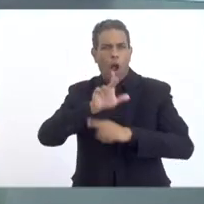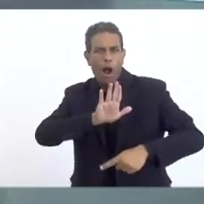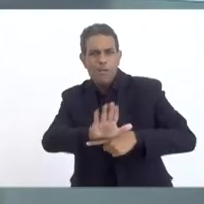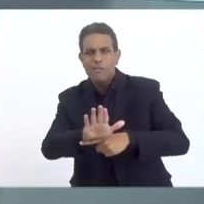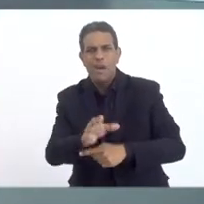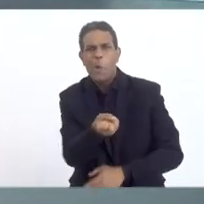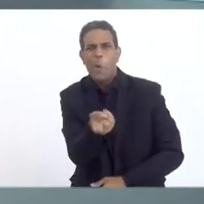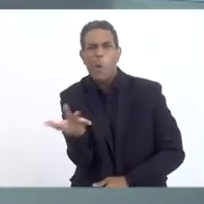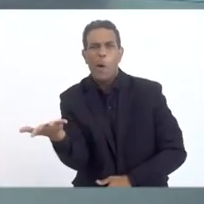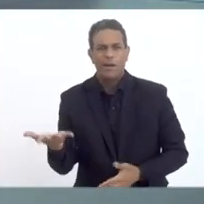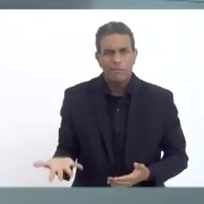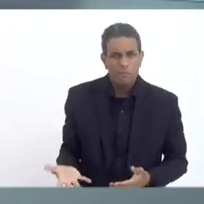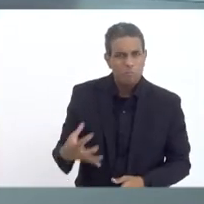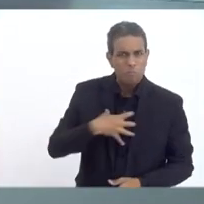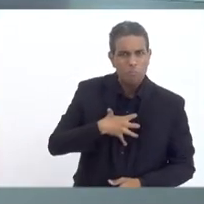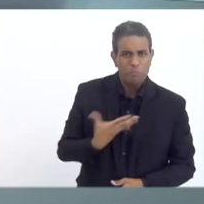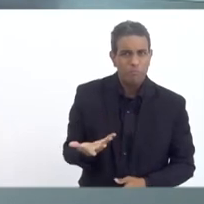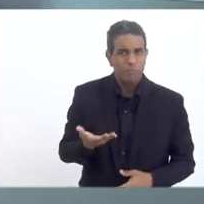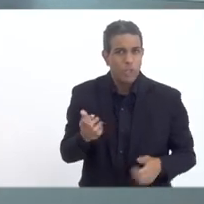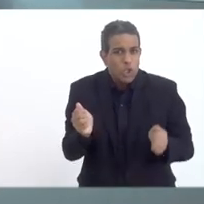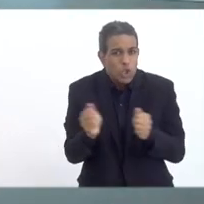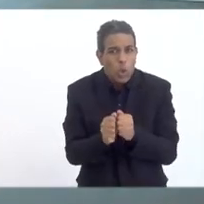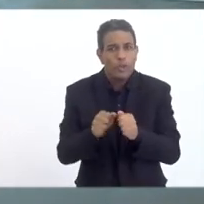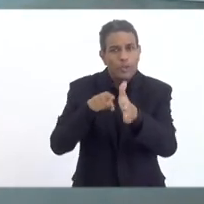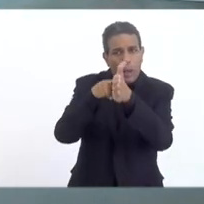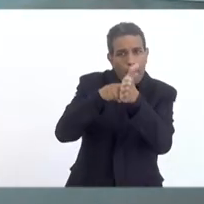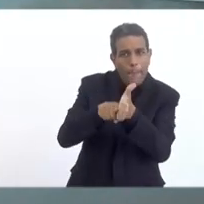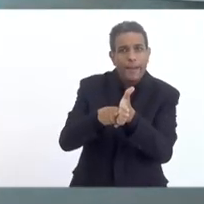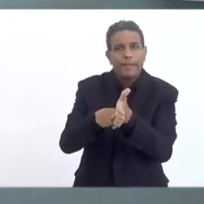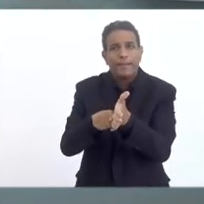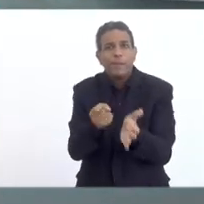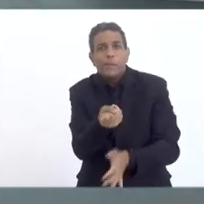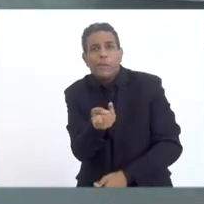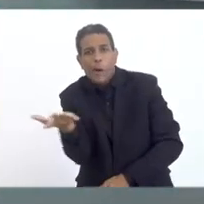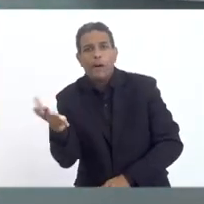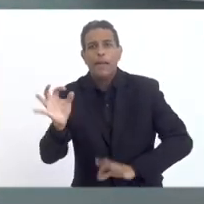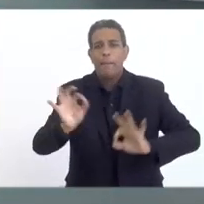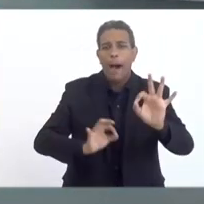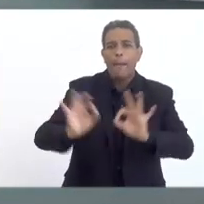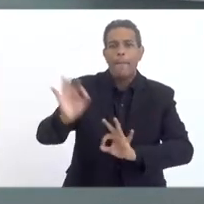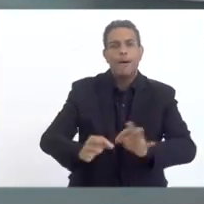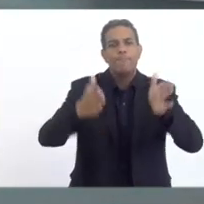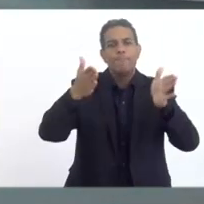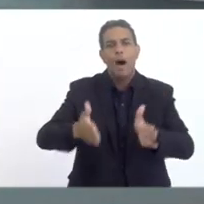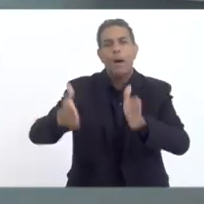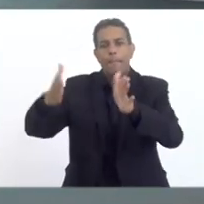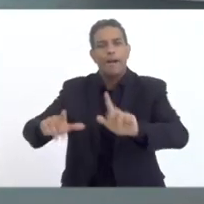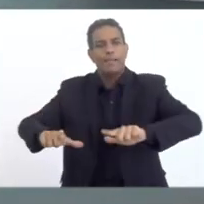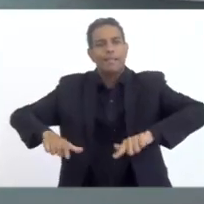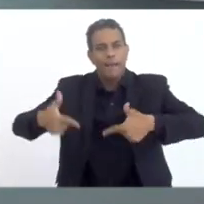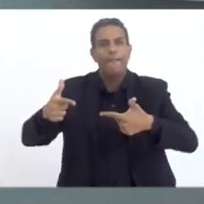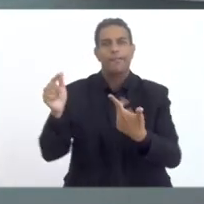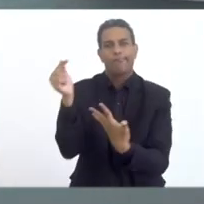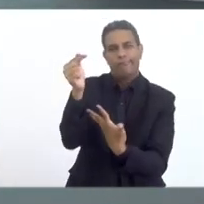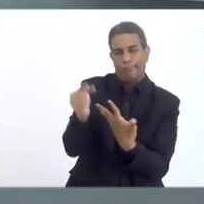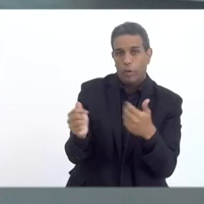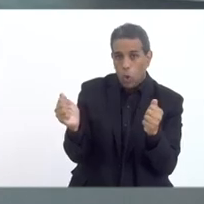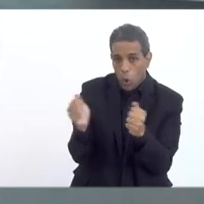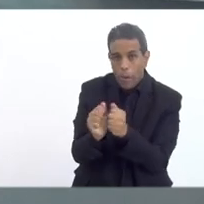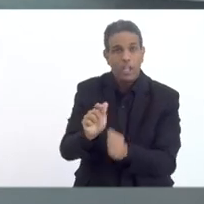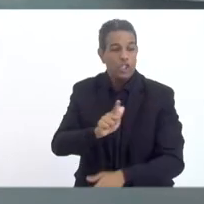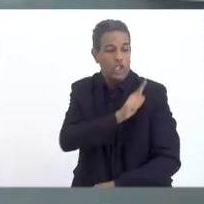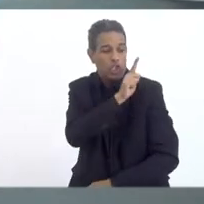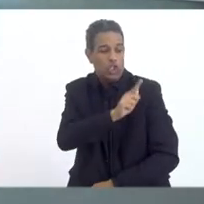atua? Nós fizemos também, junto dessa pesquisa, um levantamento de quais são os programas, projetos e atividades em que os gestores